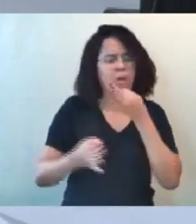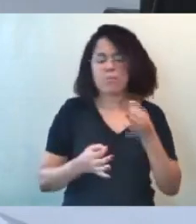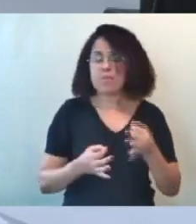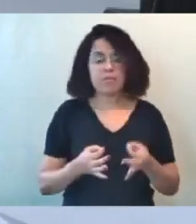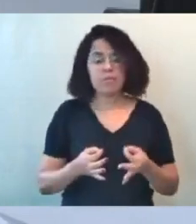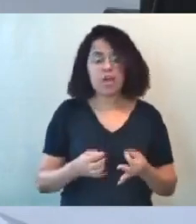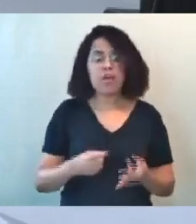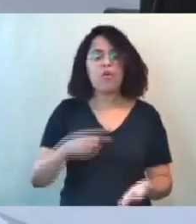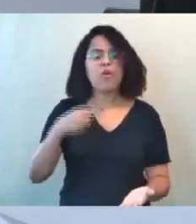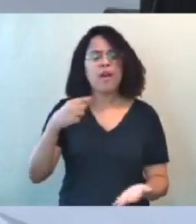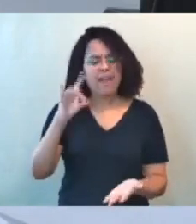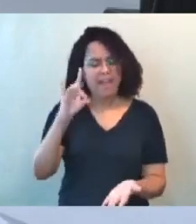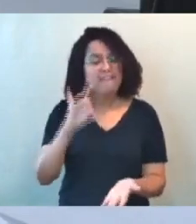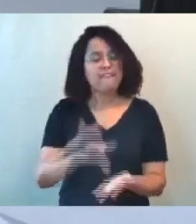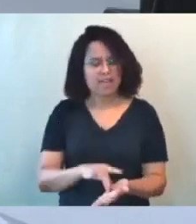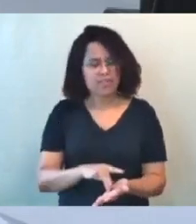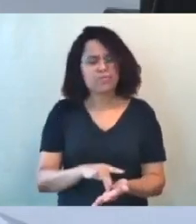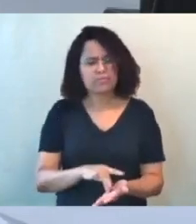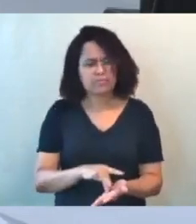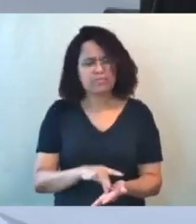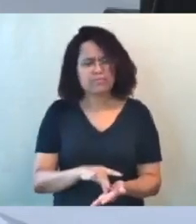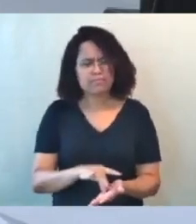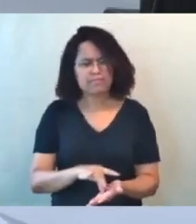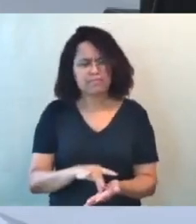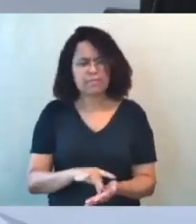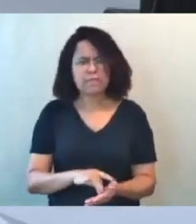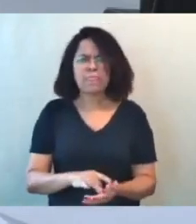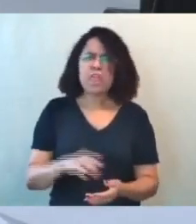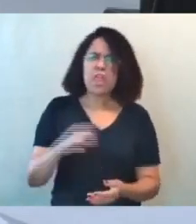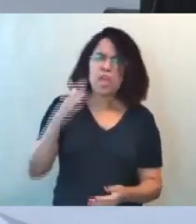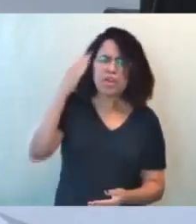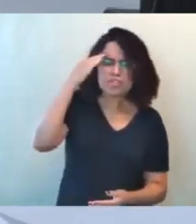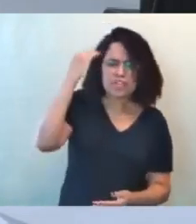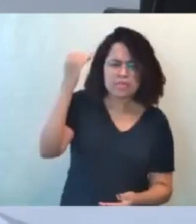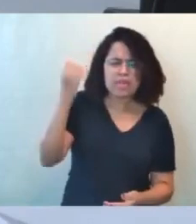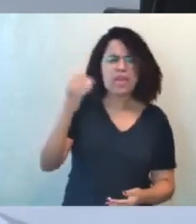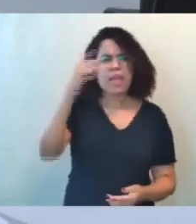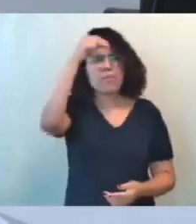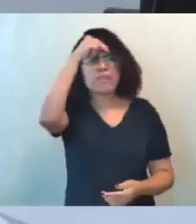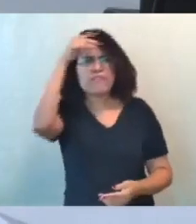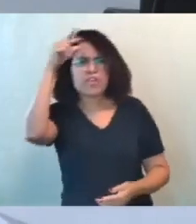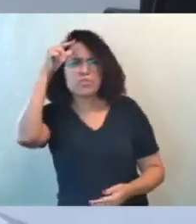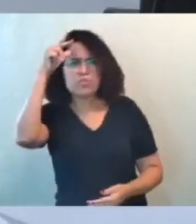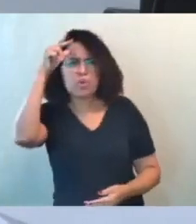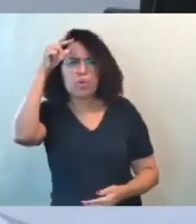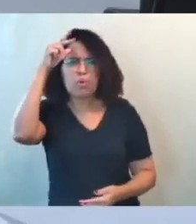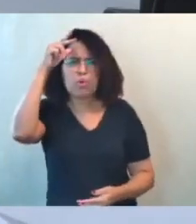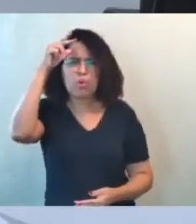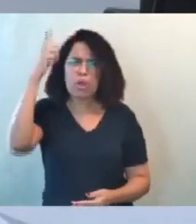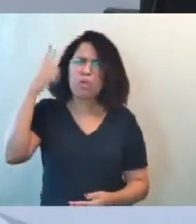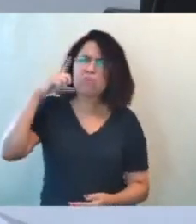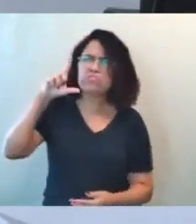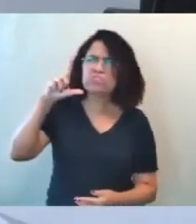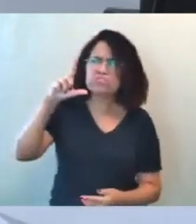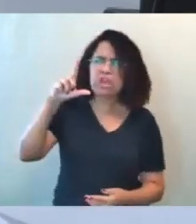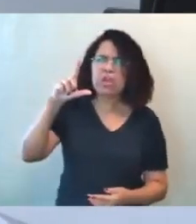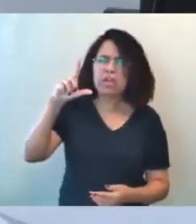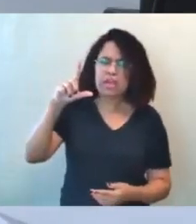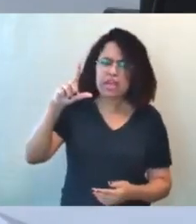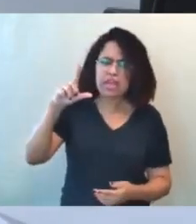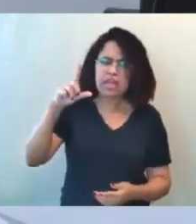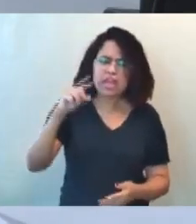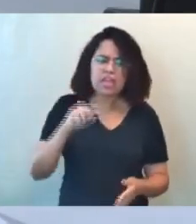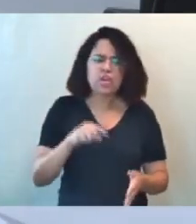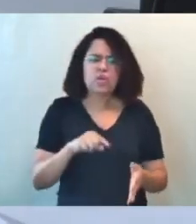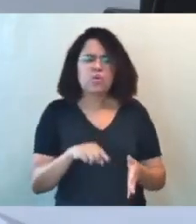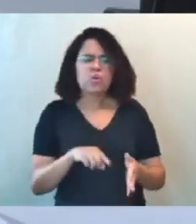Eu quero saber, inclusive, a Prefeitura consegue saber quais servidores que usam o ônibus suplementar e